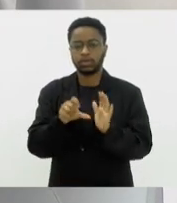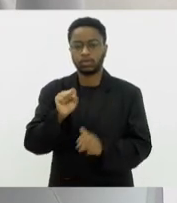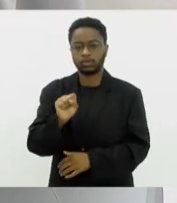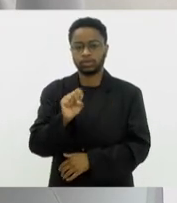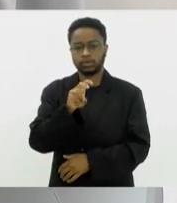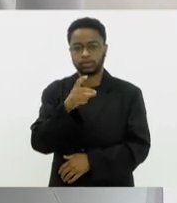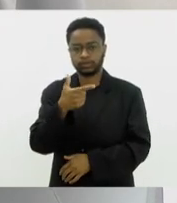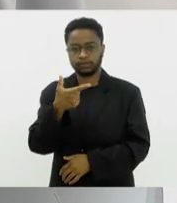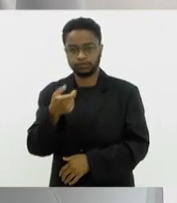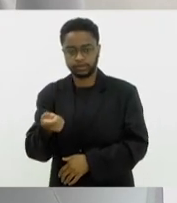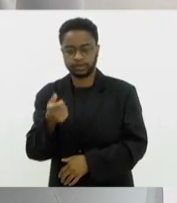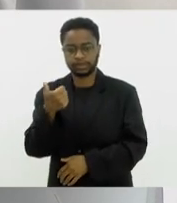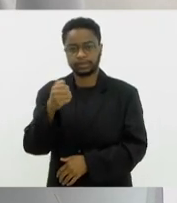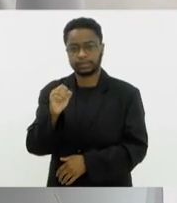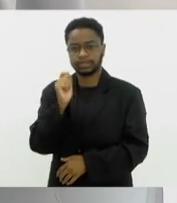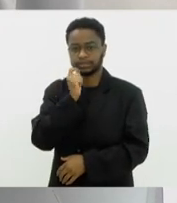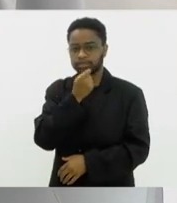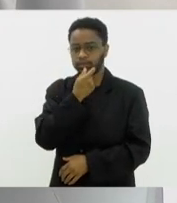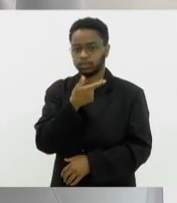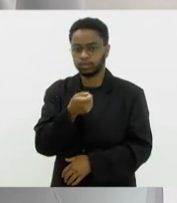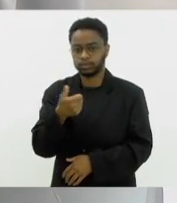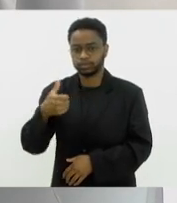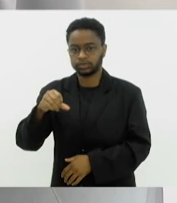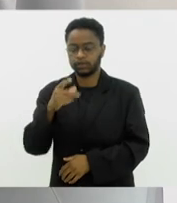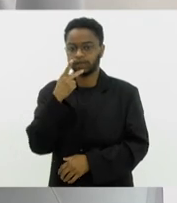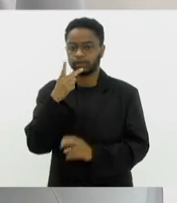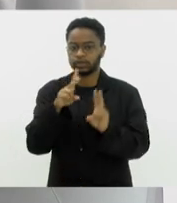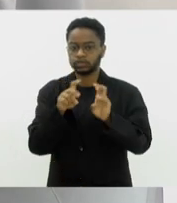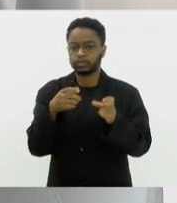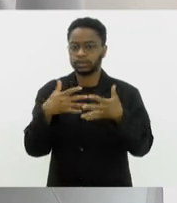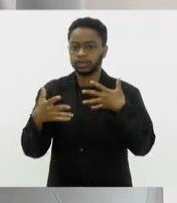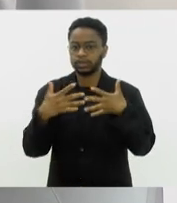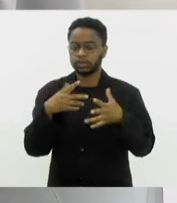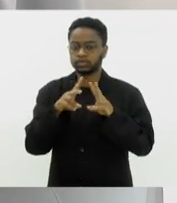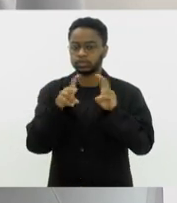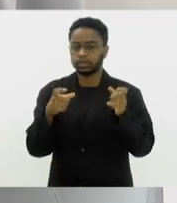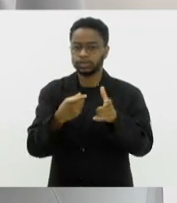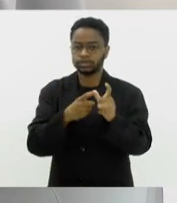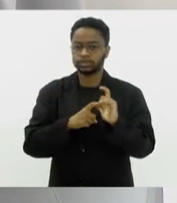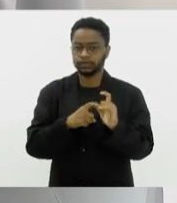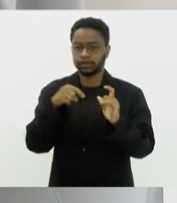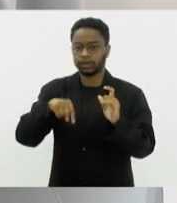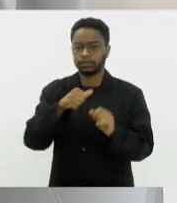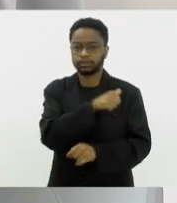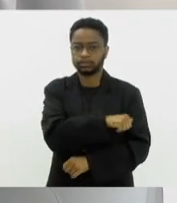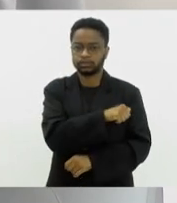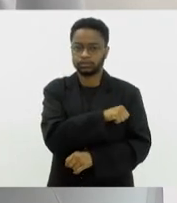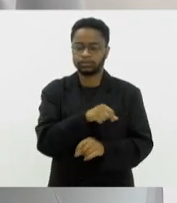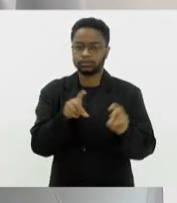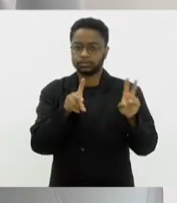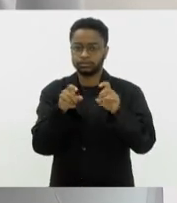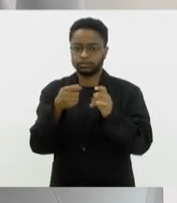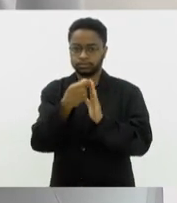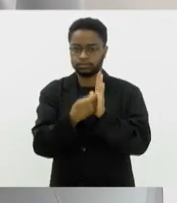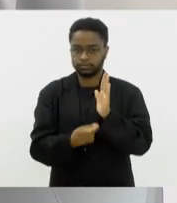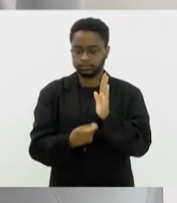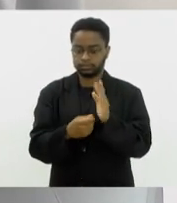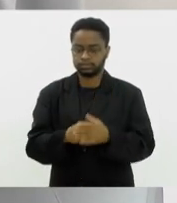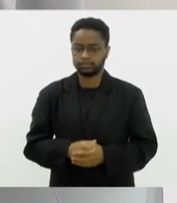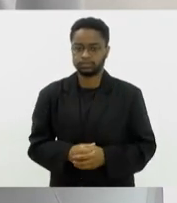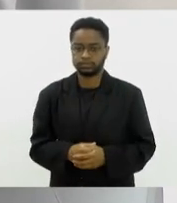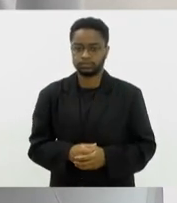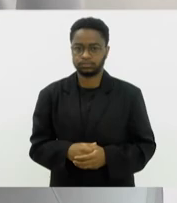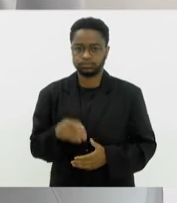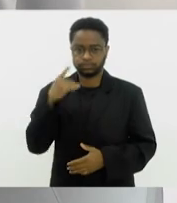10 de setembro de 2019, que dispõe sobre a transparência acerca da dívida ativa do Estado do Rio de Janeiro na forma que menciona. Deputado Dr.